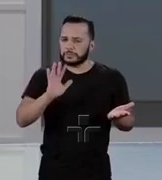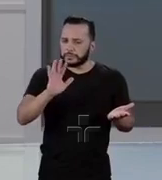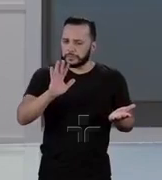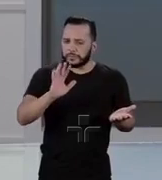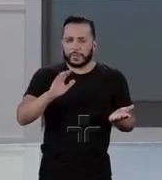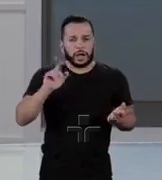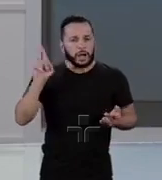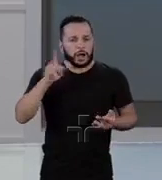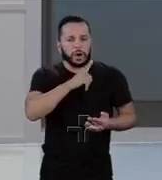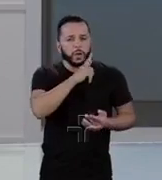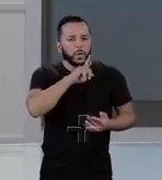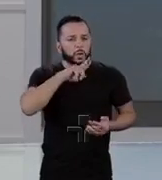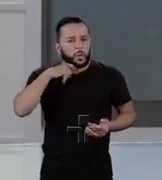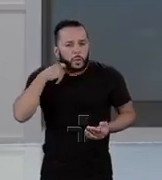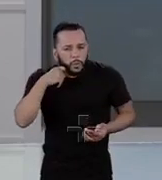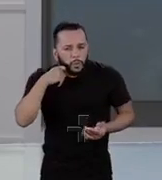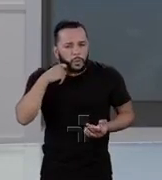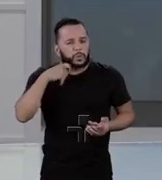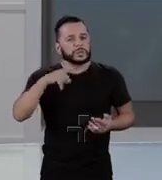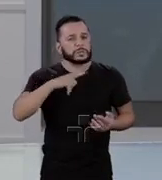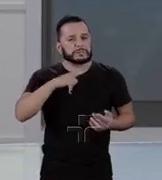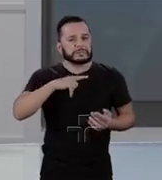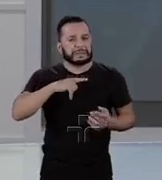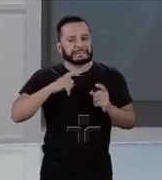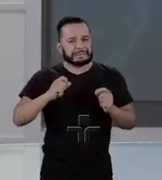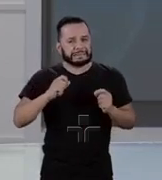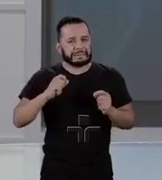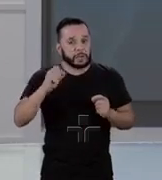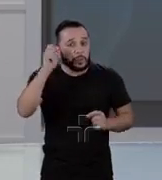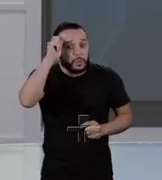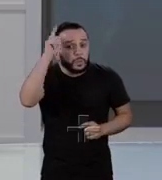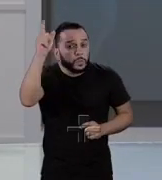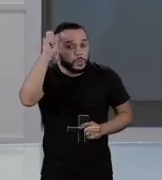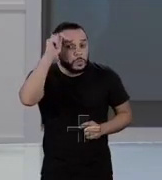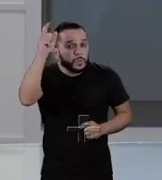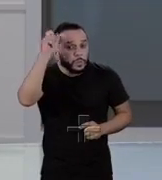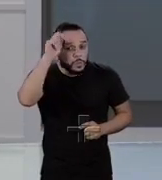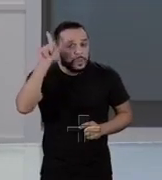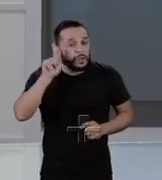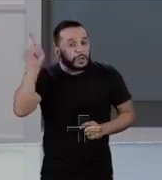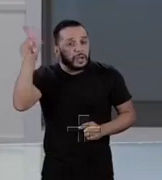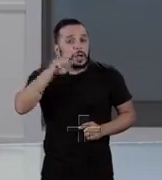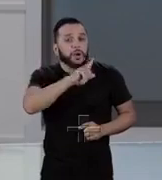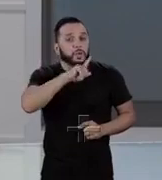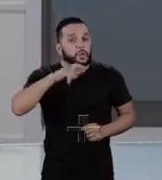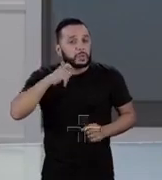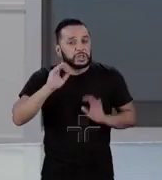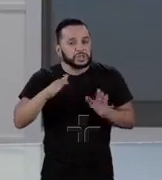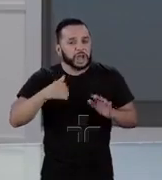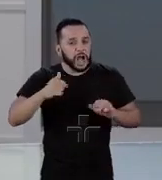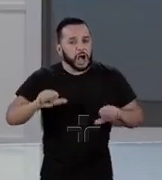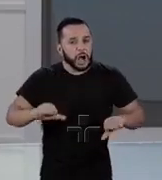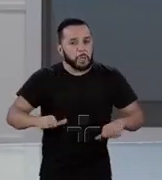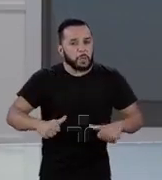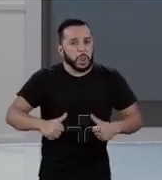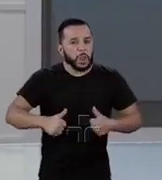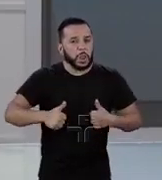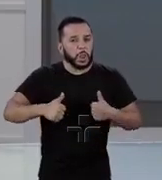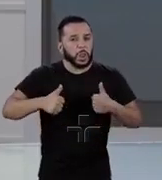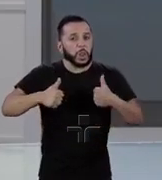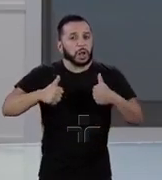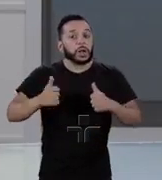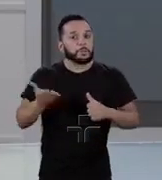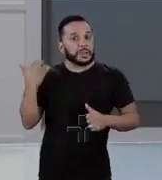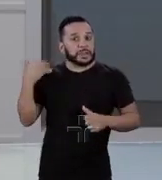Existe uma mentalidade, uma cultura na Rússia hoje de que é uma Rússia que se recuperou da derrota na Guerra